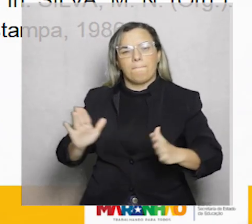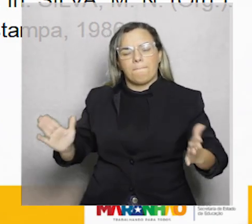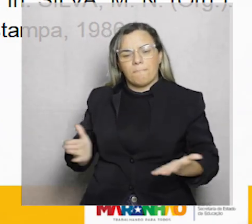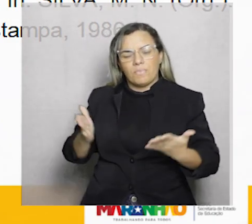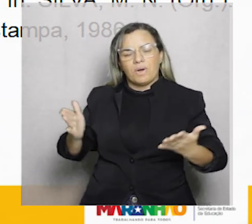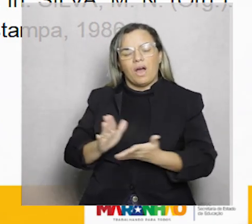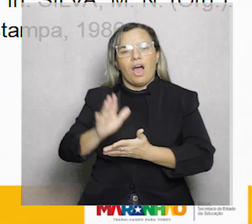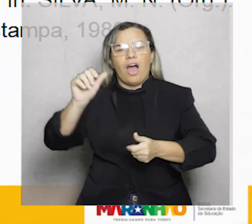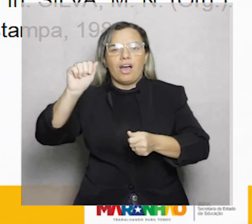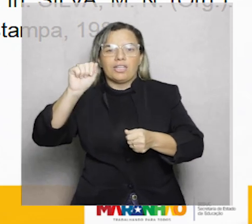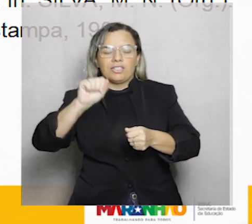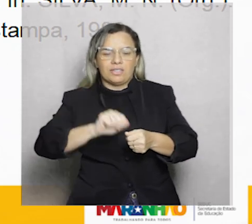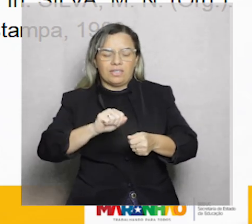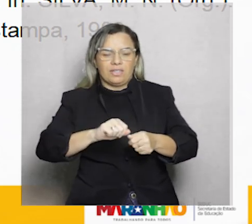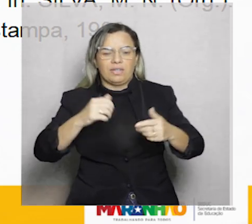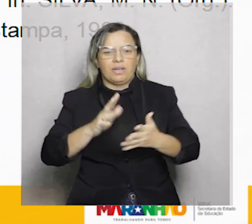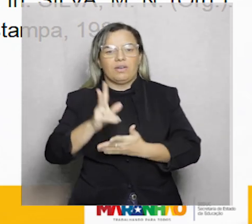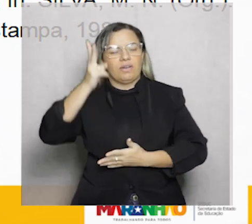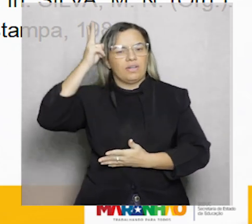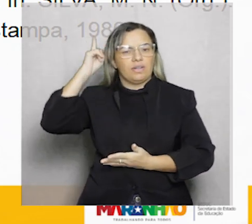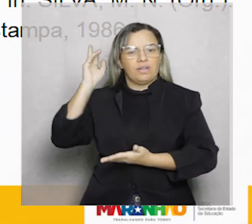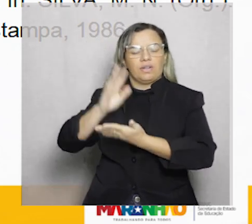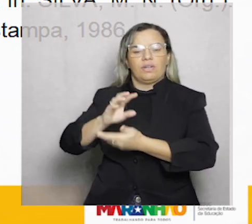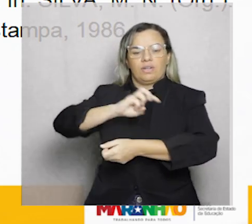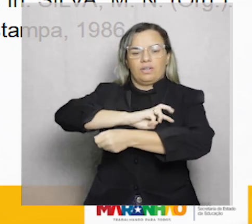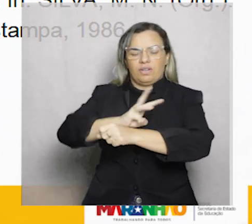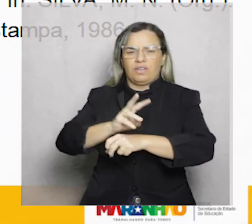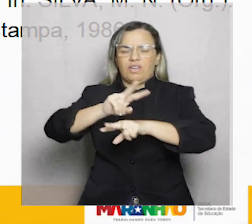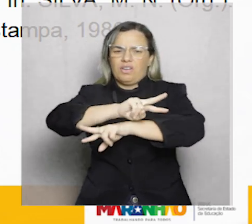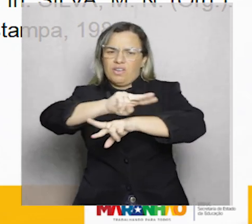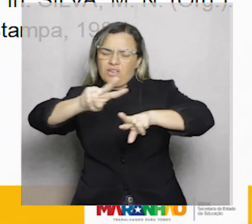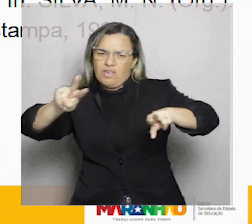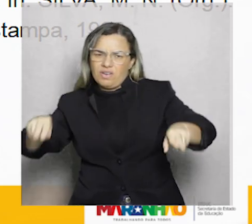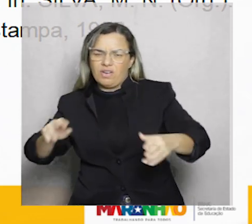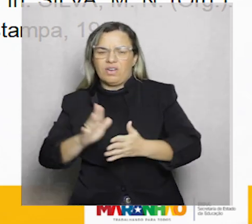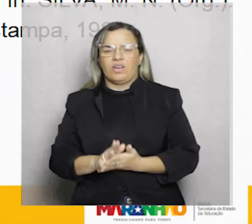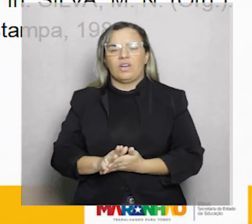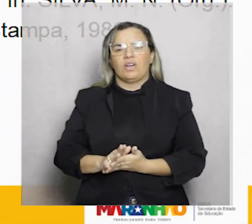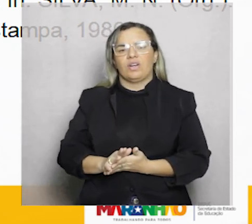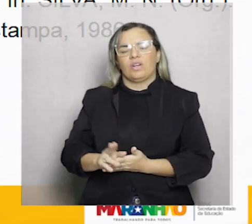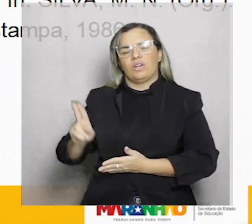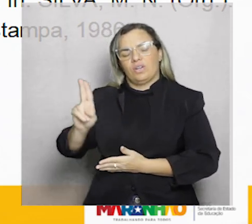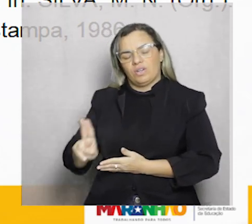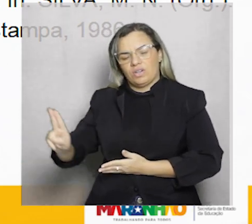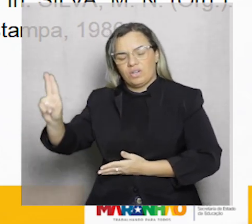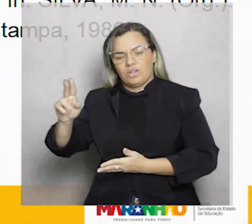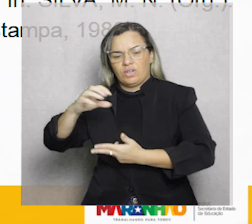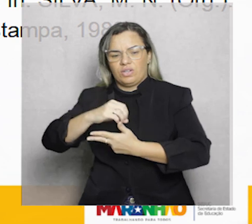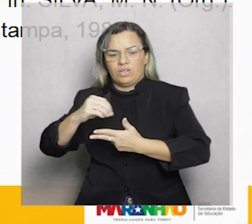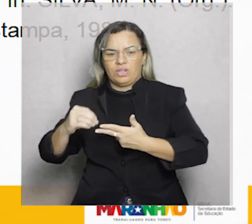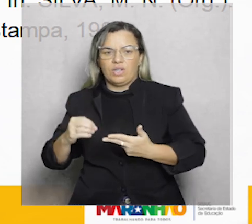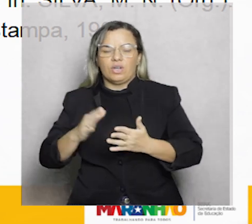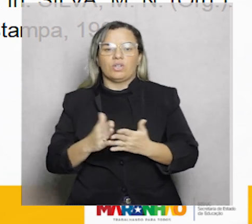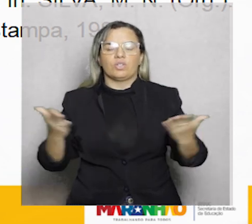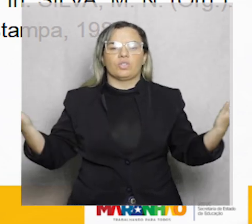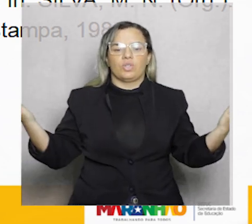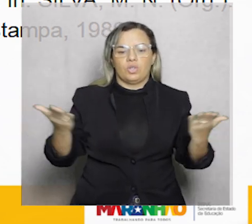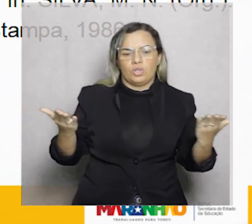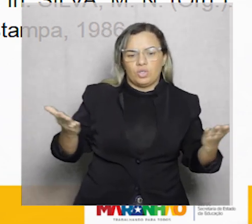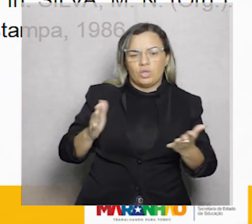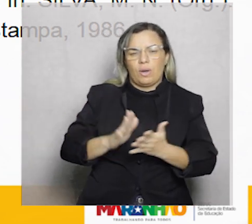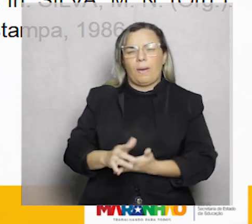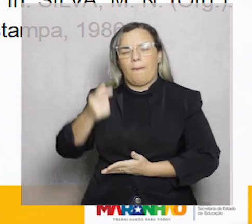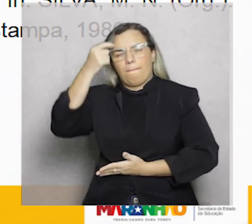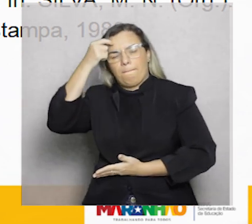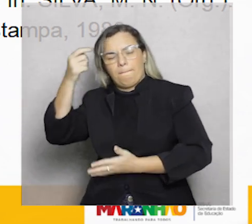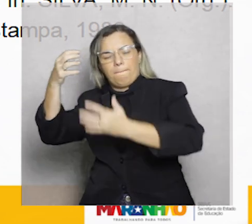fazer o vestibular da UEMA e de outras universidades, como é o caso do Enem. Na aula de hoje, nós iremos